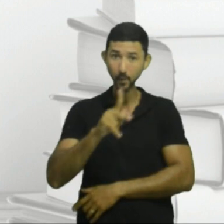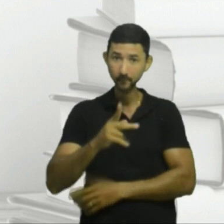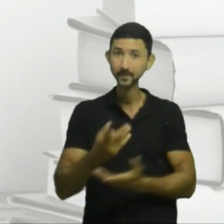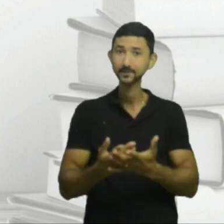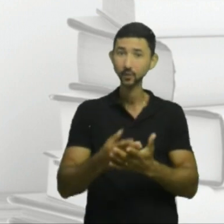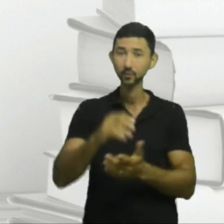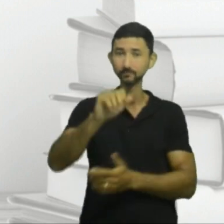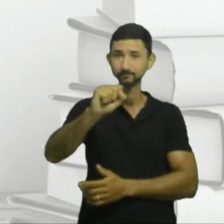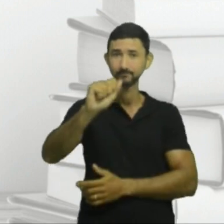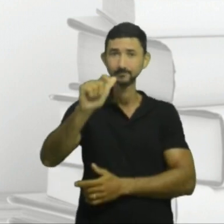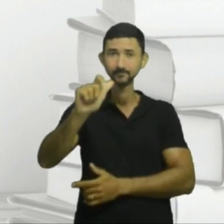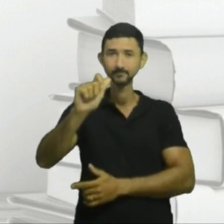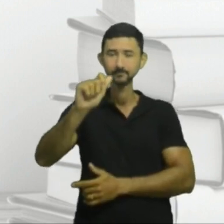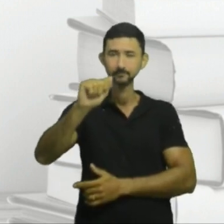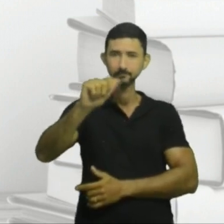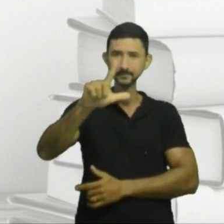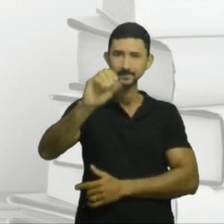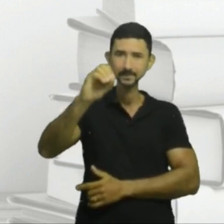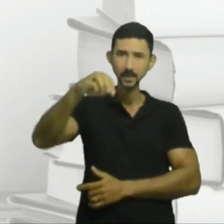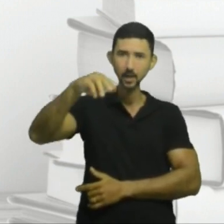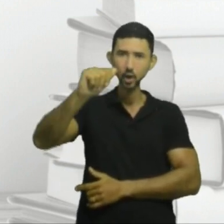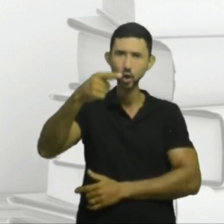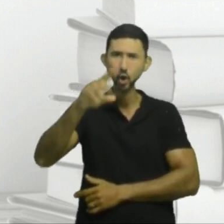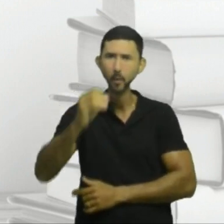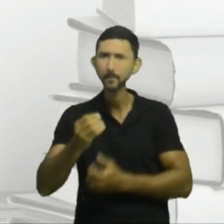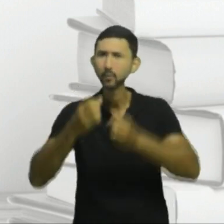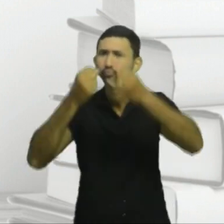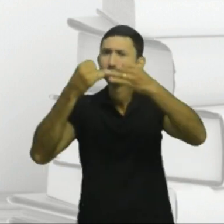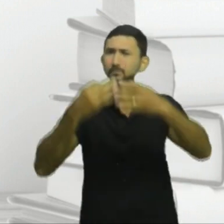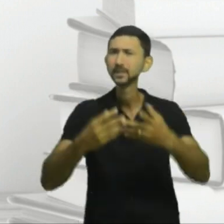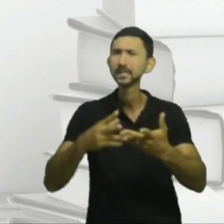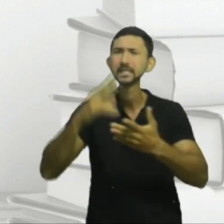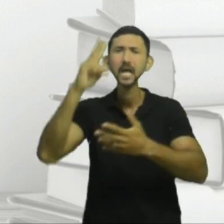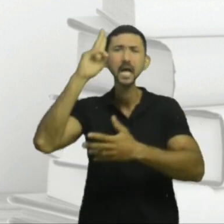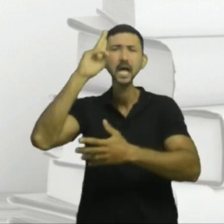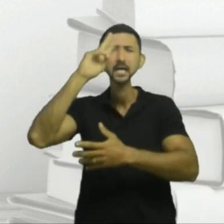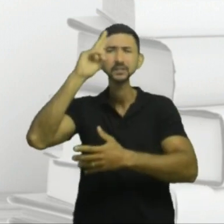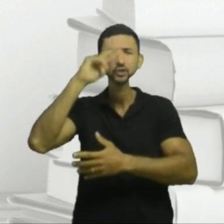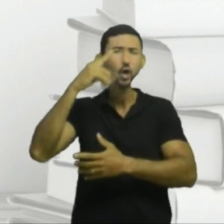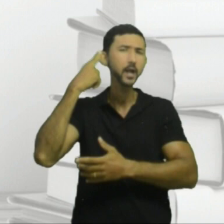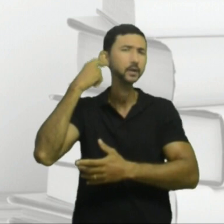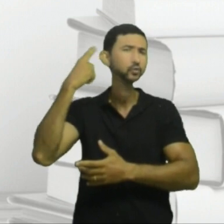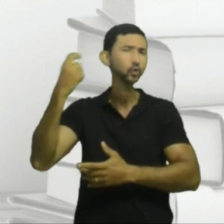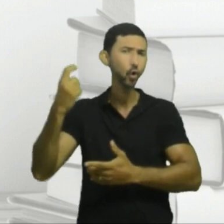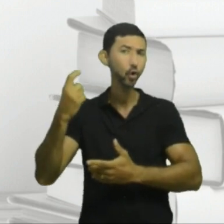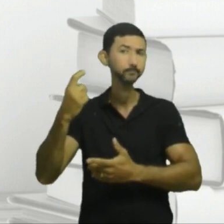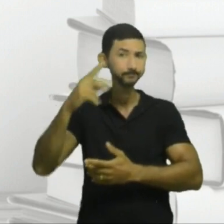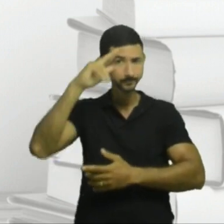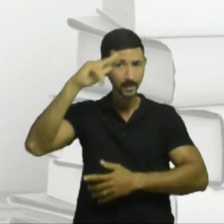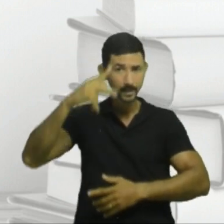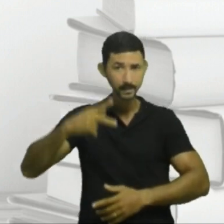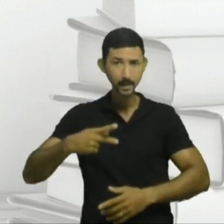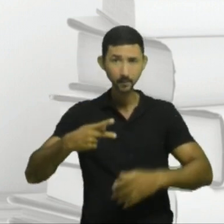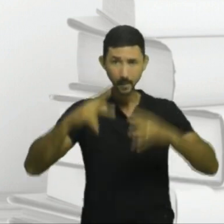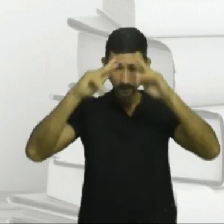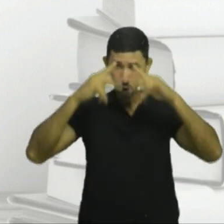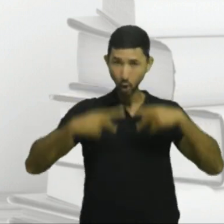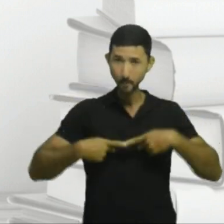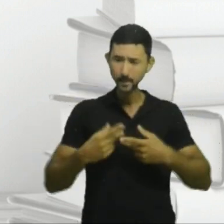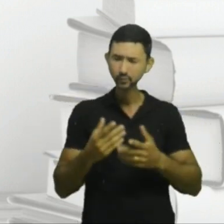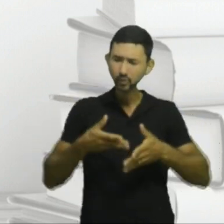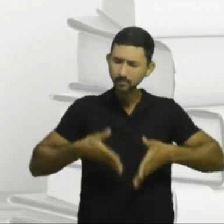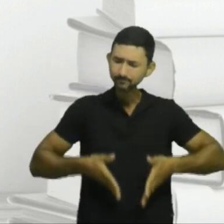Salomão Habib, falando um pouco da história dos sons, porque nós humanos, desde que nascemos,